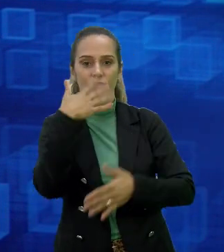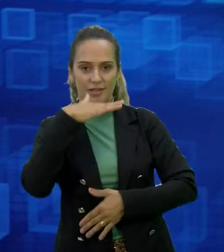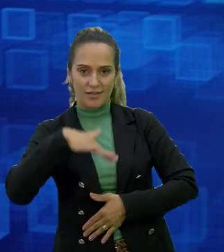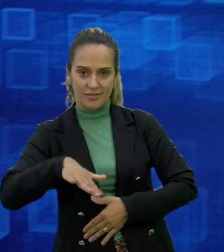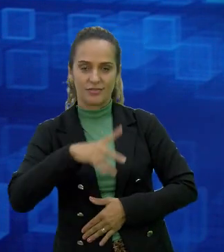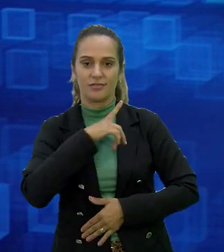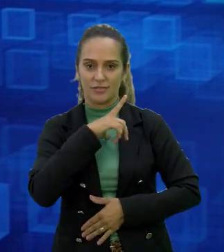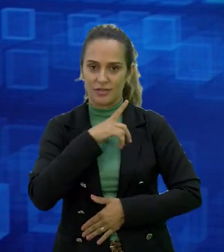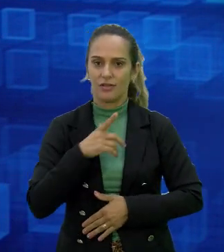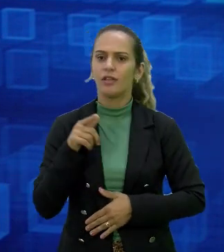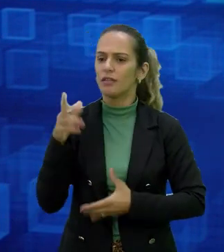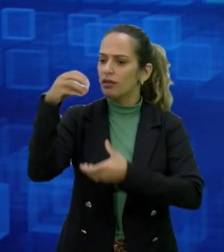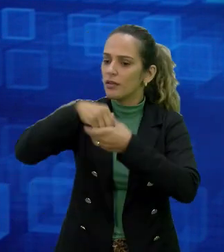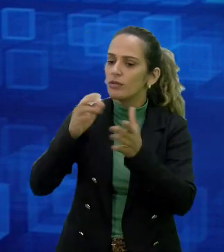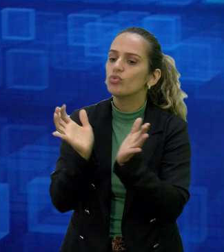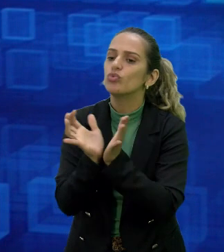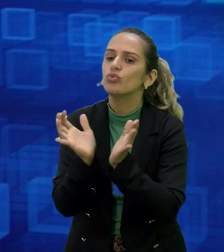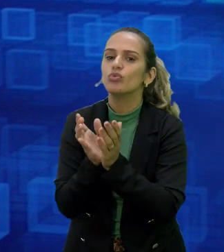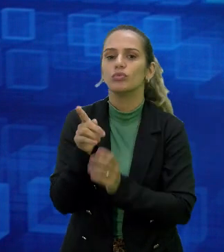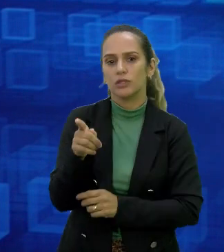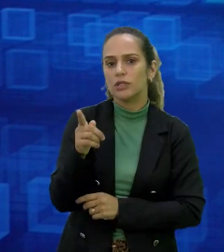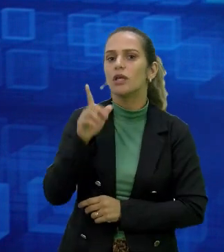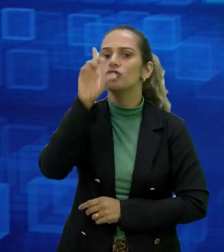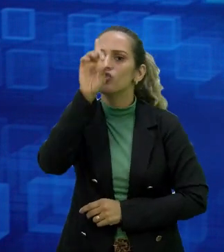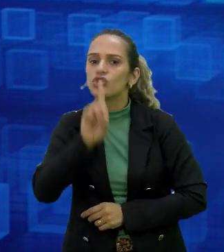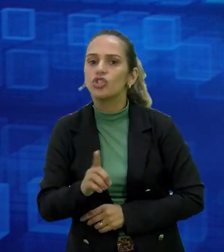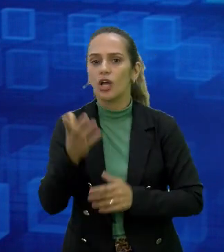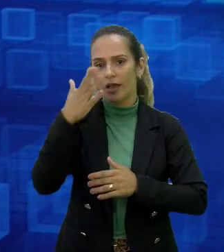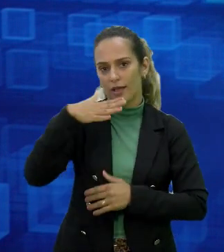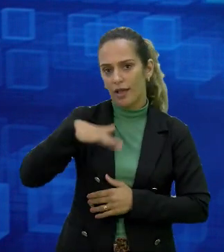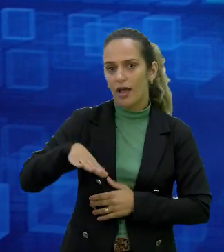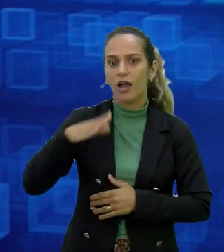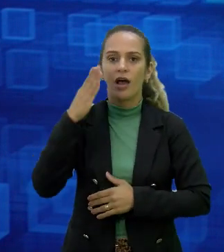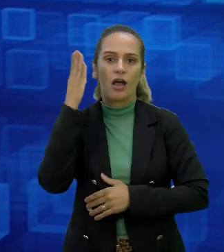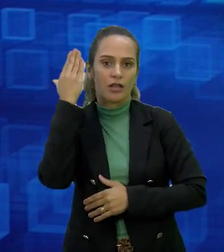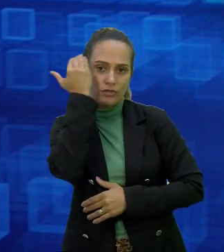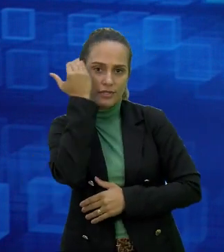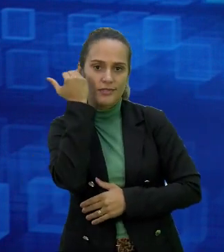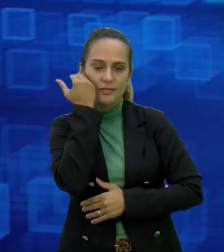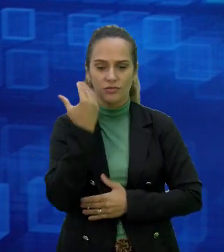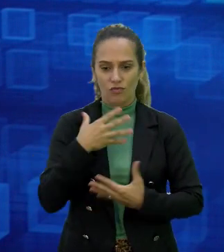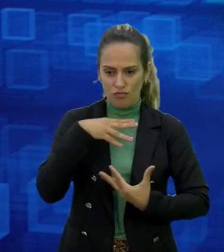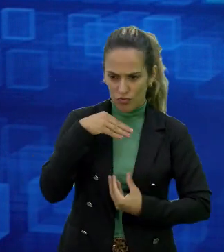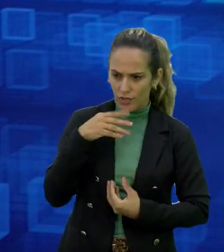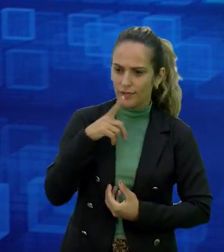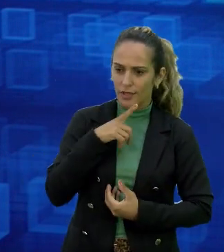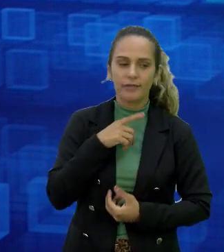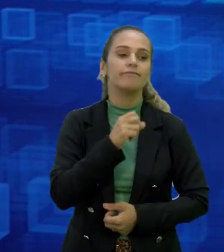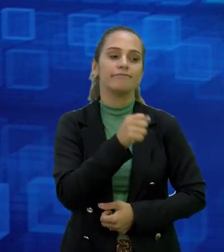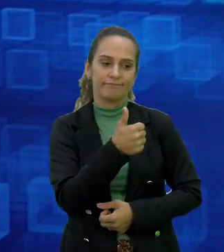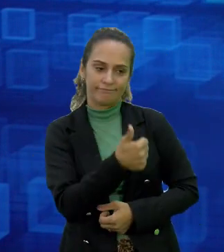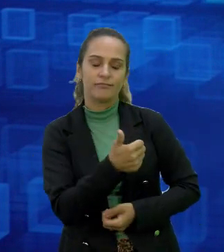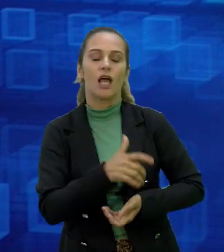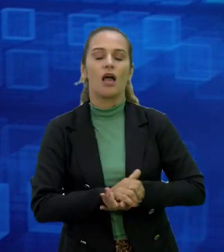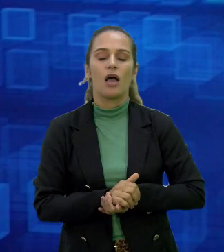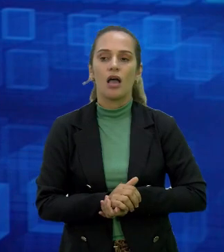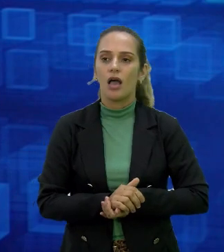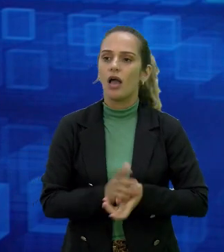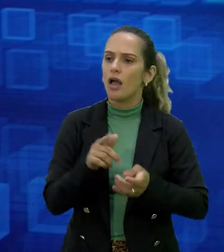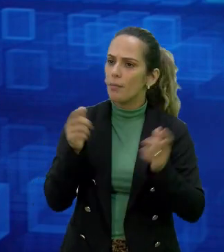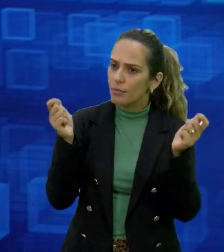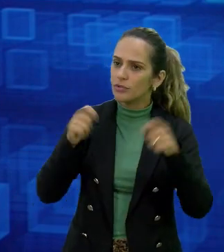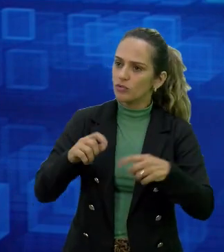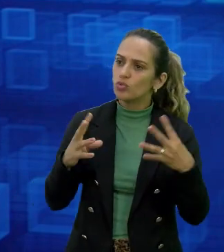crianças dentro dessa comissão que é uma comissão dos Direitos da Criança adolescentes jovem mulher e 12 não me falha a memória né é